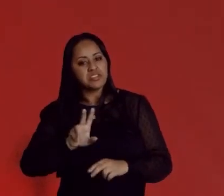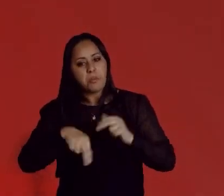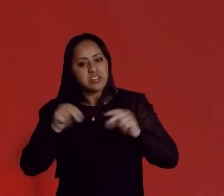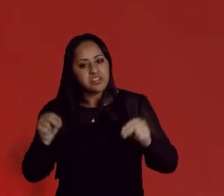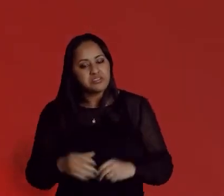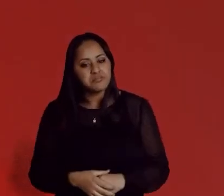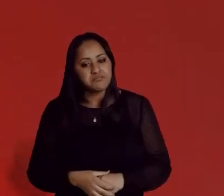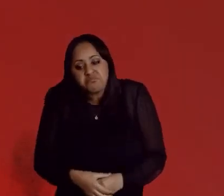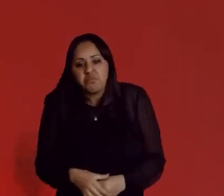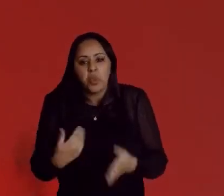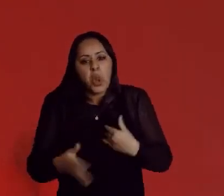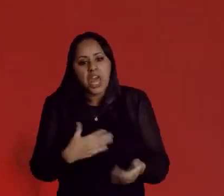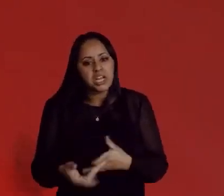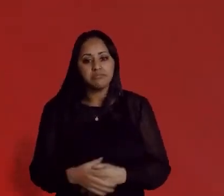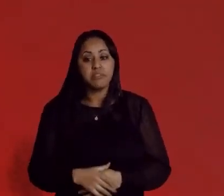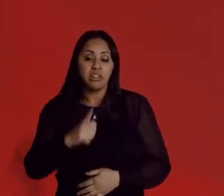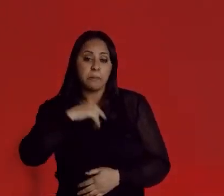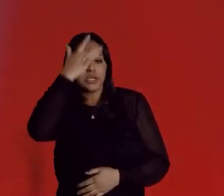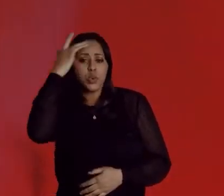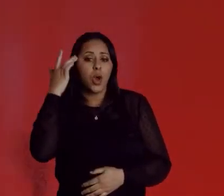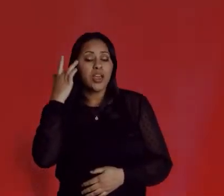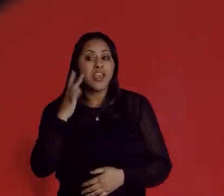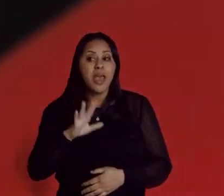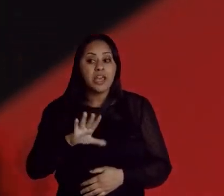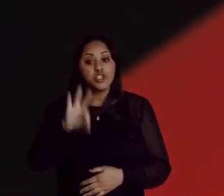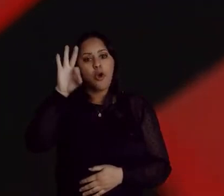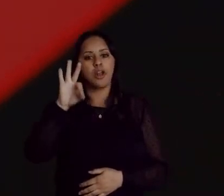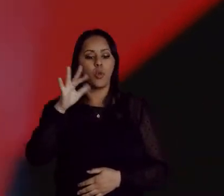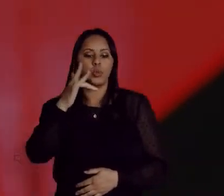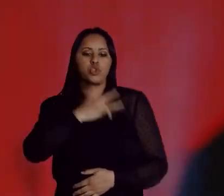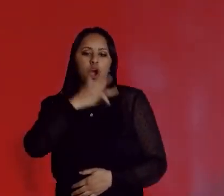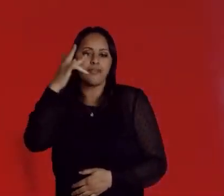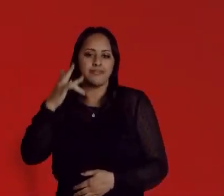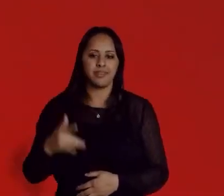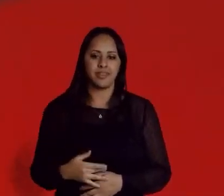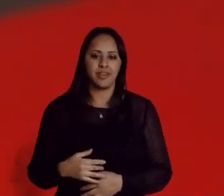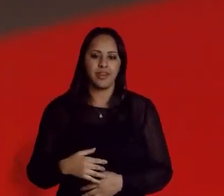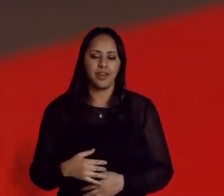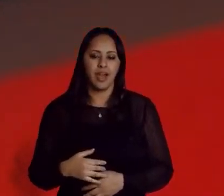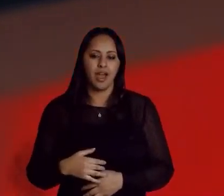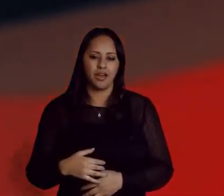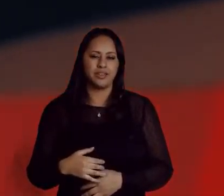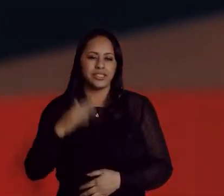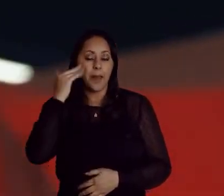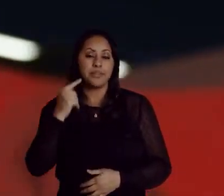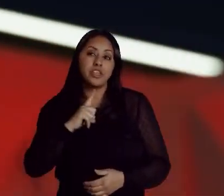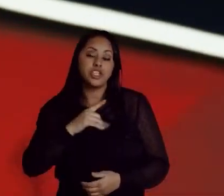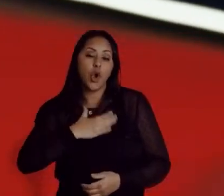presente? Tem gente que prefere o toque. Tem gente que prefere a qualidade de